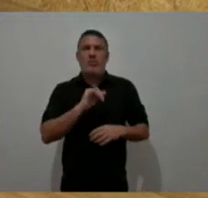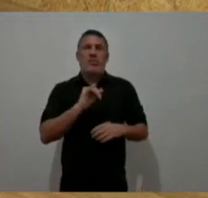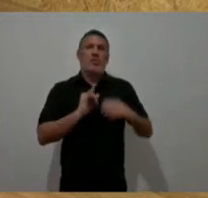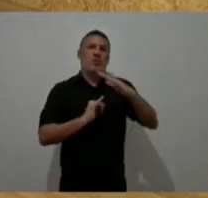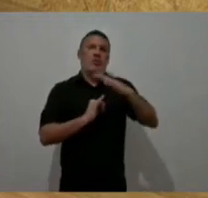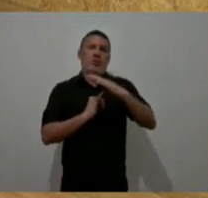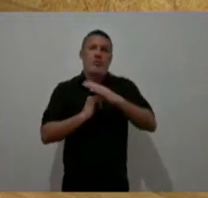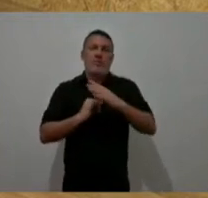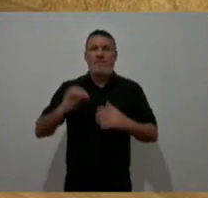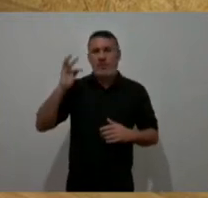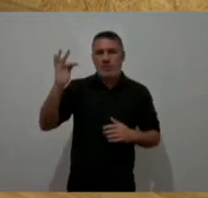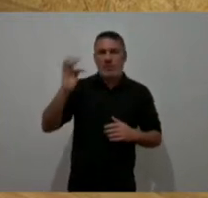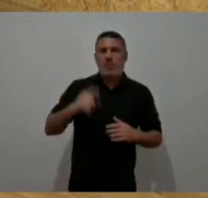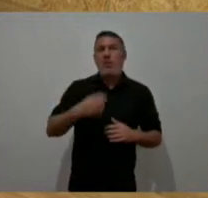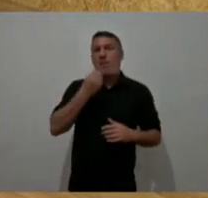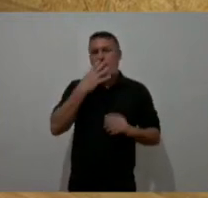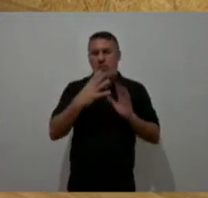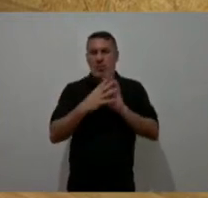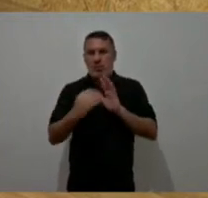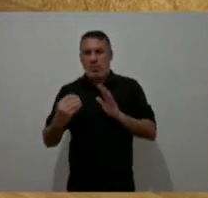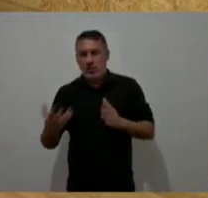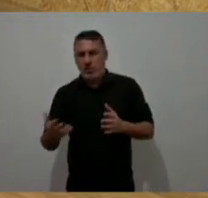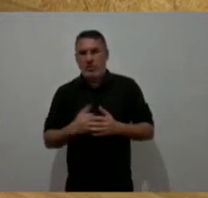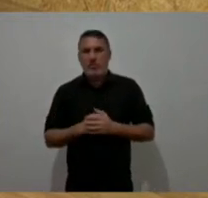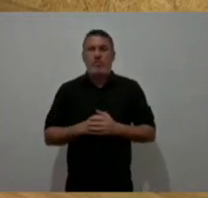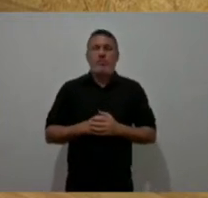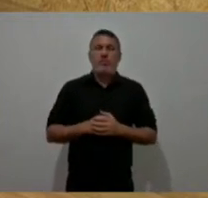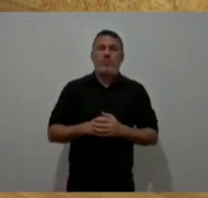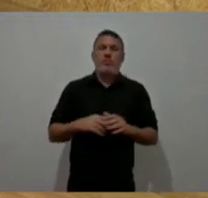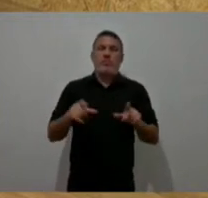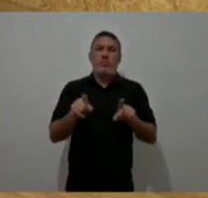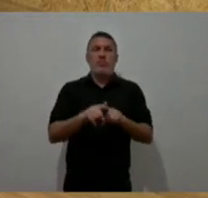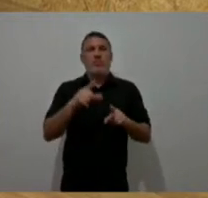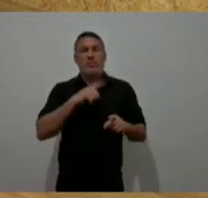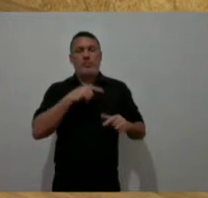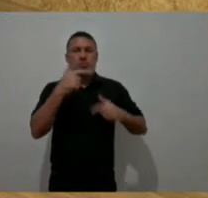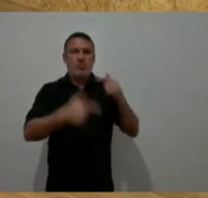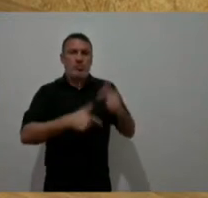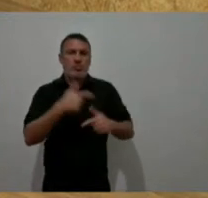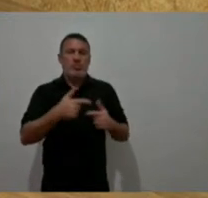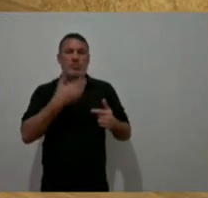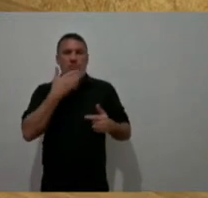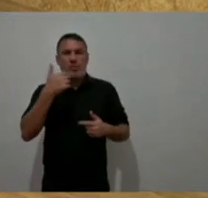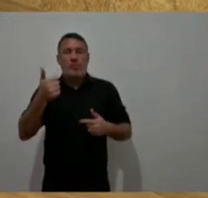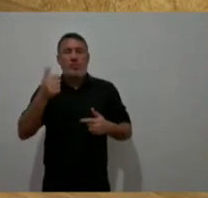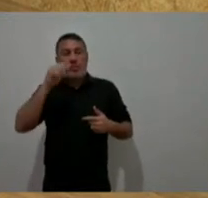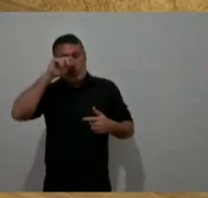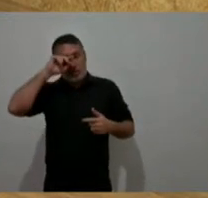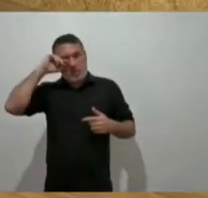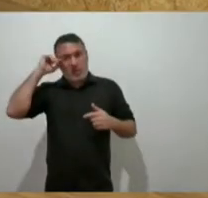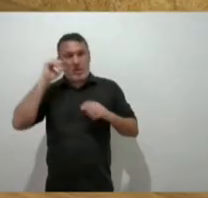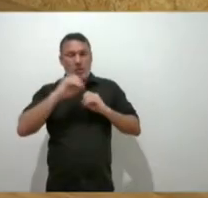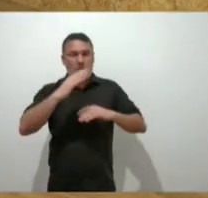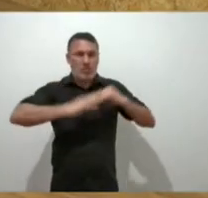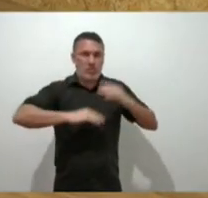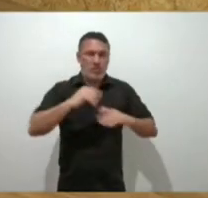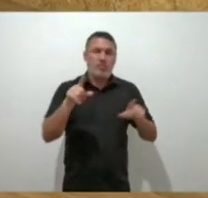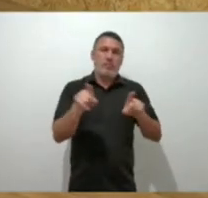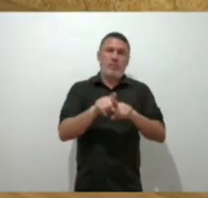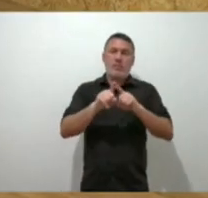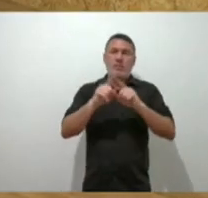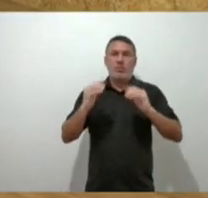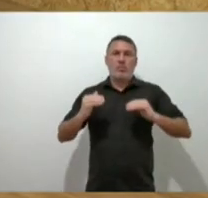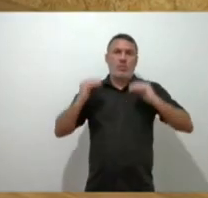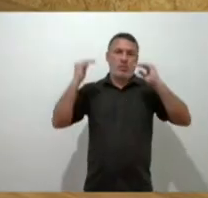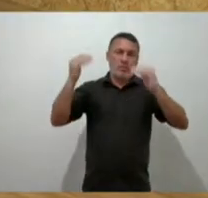bom modelo, você tem coisas acontecendo para melhoria não só da educação profissional, mas da educação superior. E você